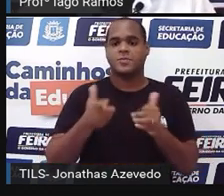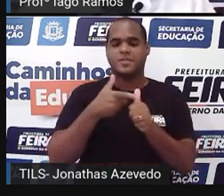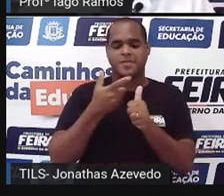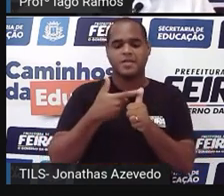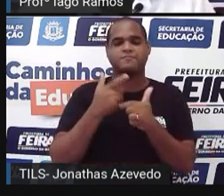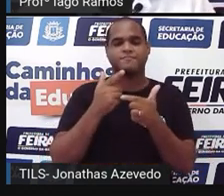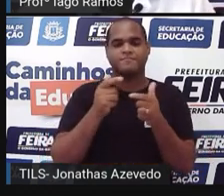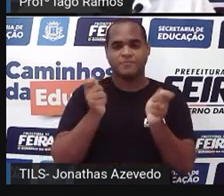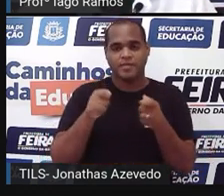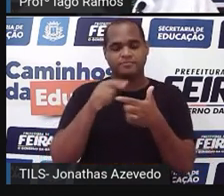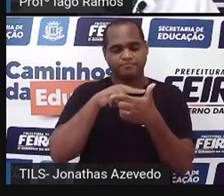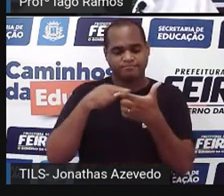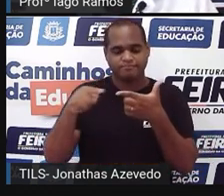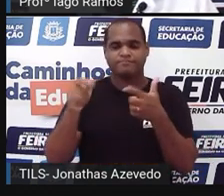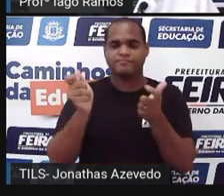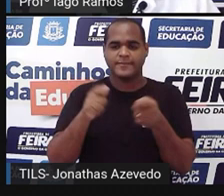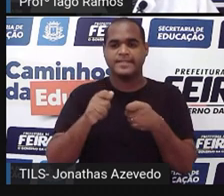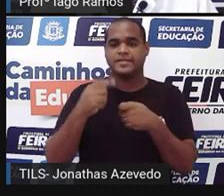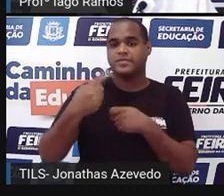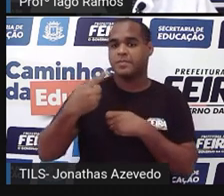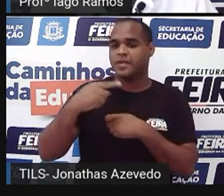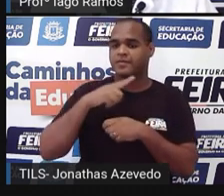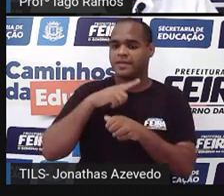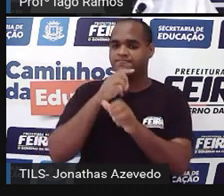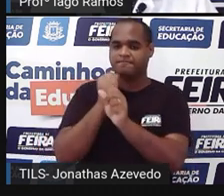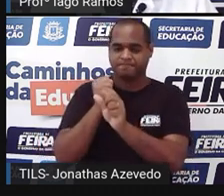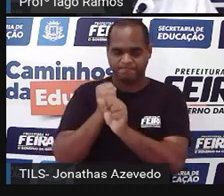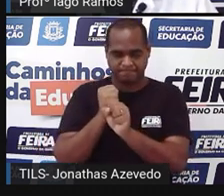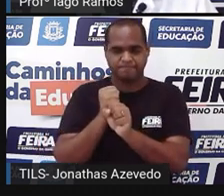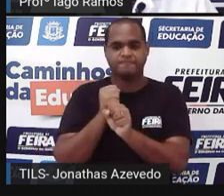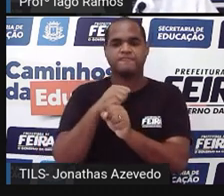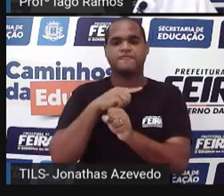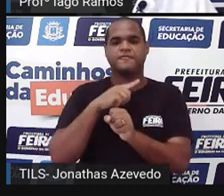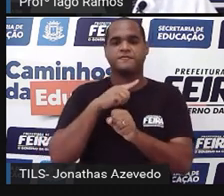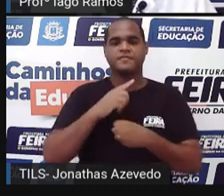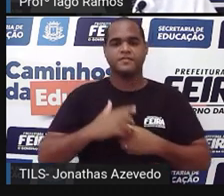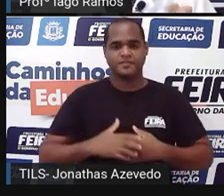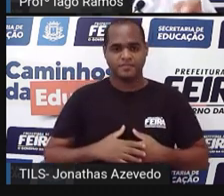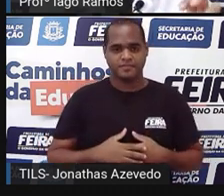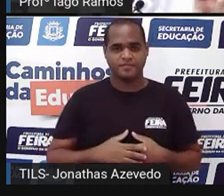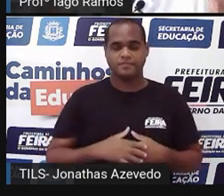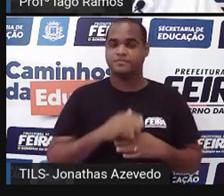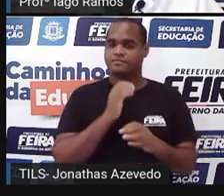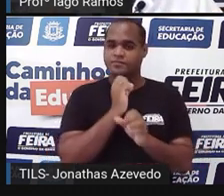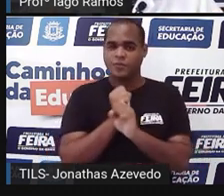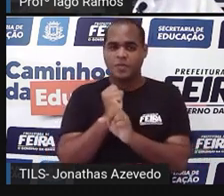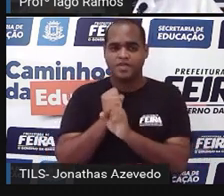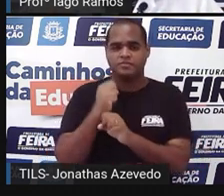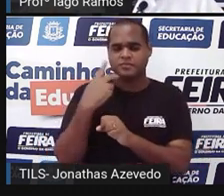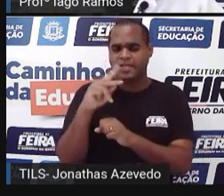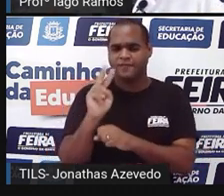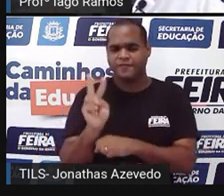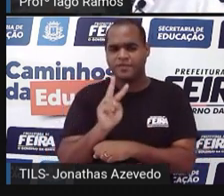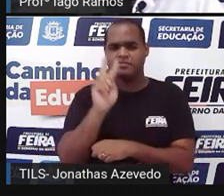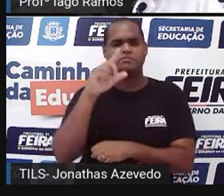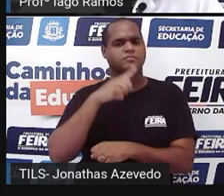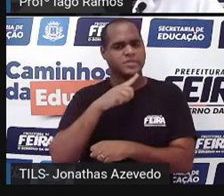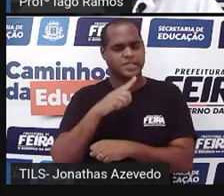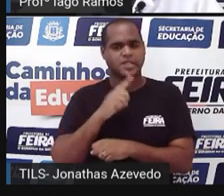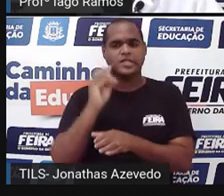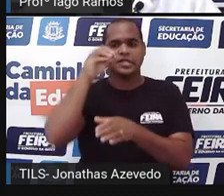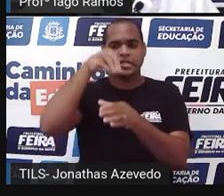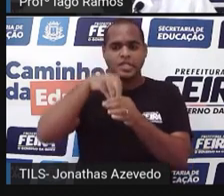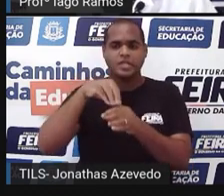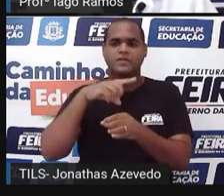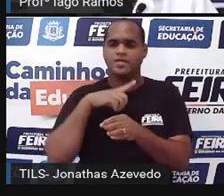vamos recapitular os passos primeiro faz uma soma um dos valores que você tem dentro do